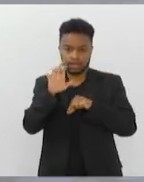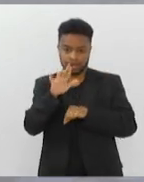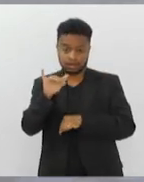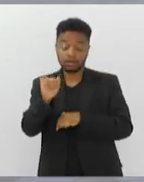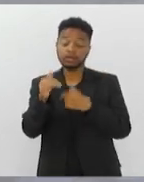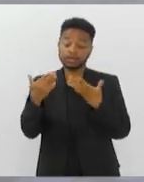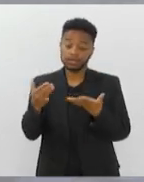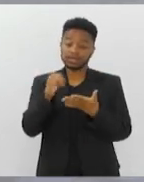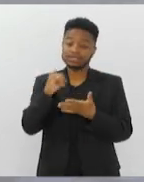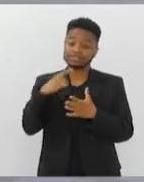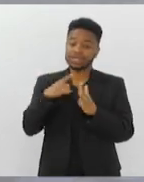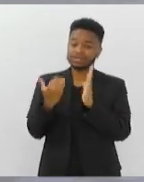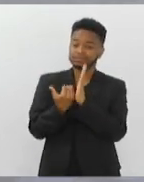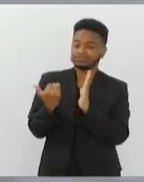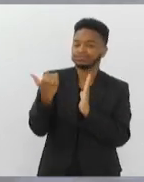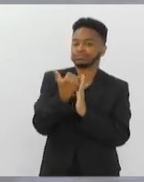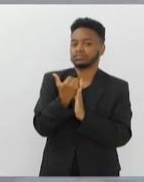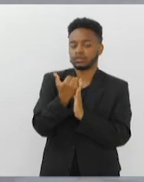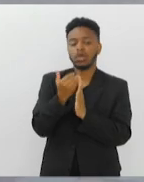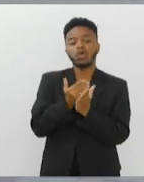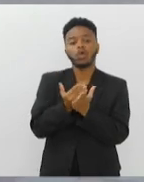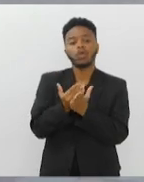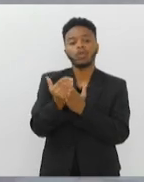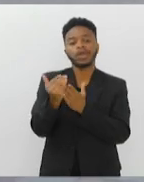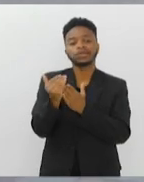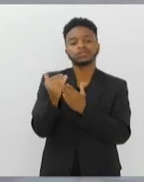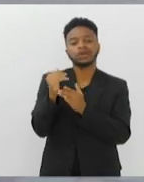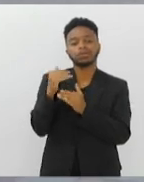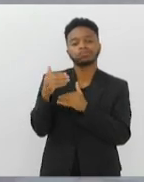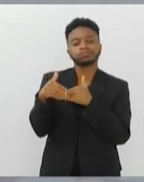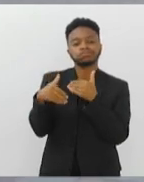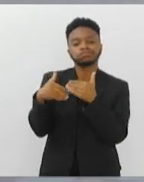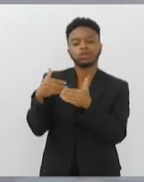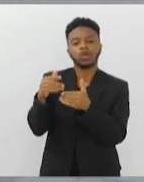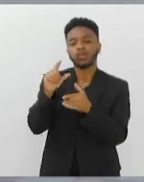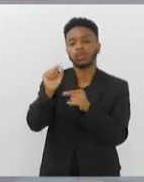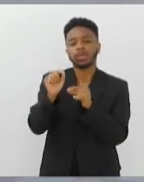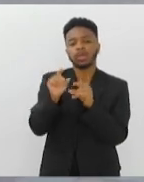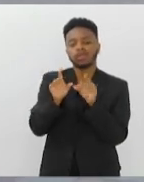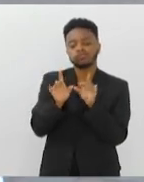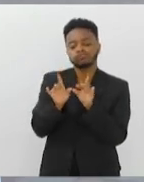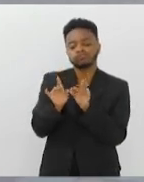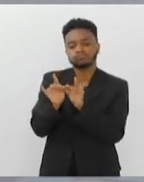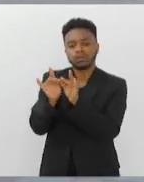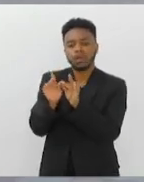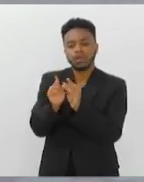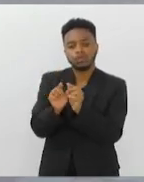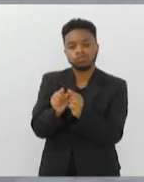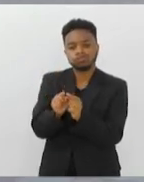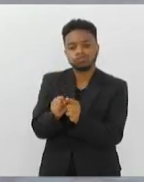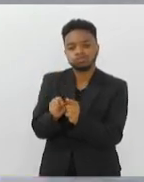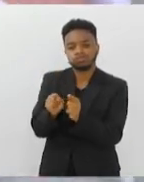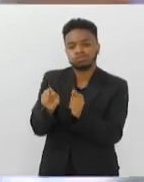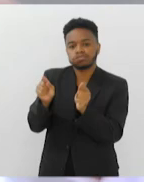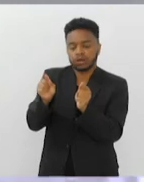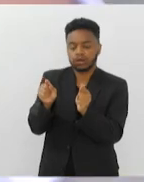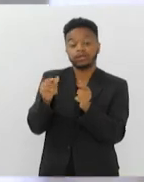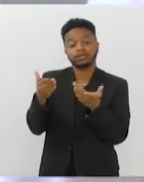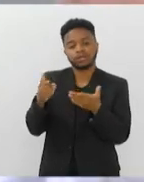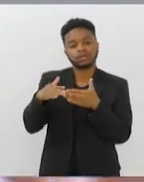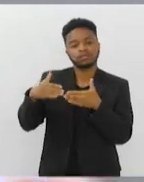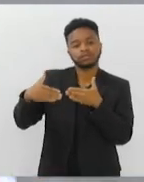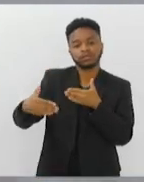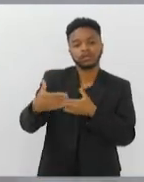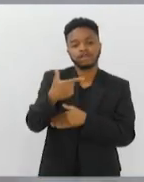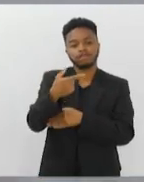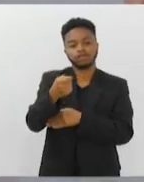molécula em grande quantidade, começa lentamente a ir acumulando dentro das artérias e, ao longo prazo, depois de 20,